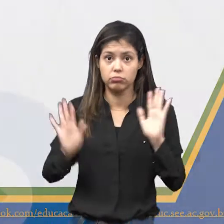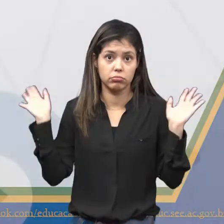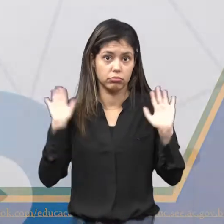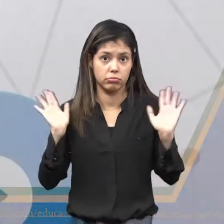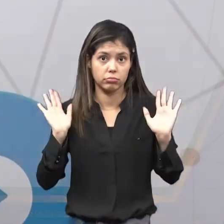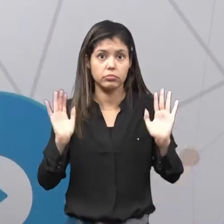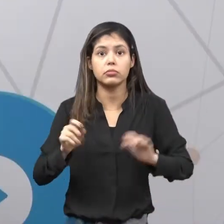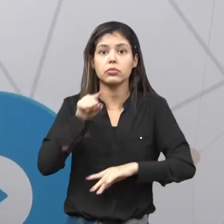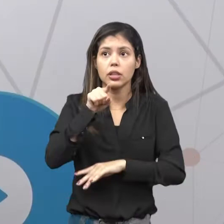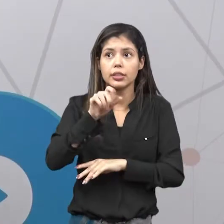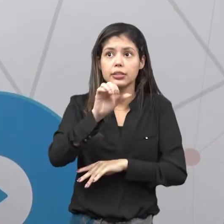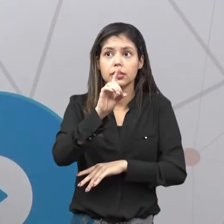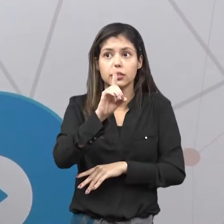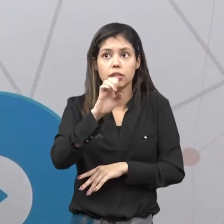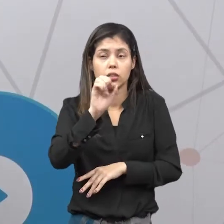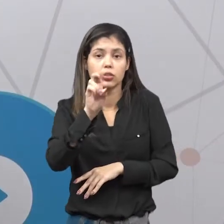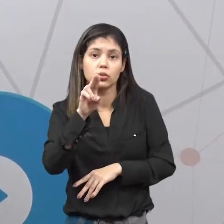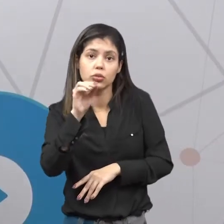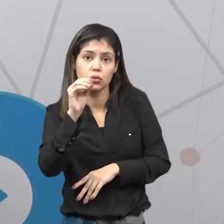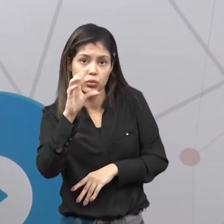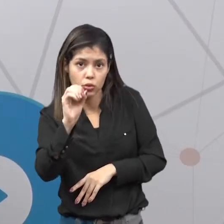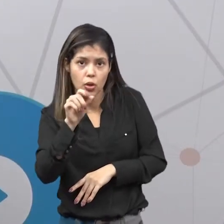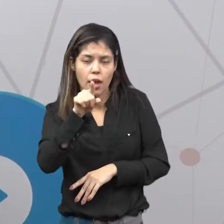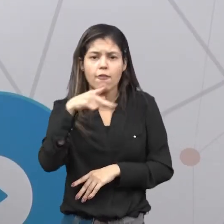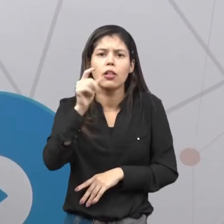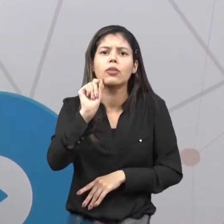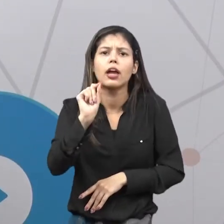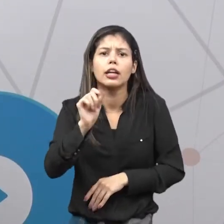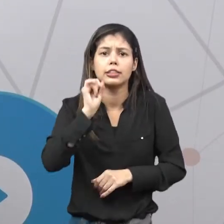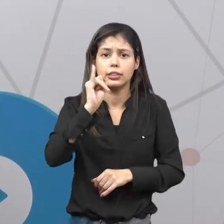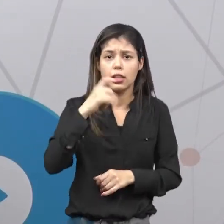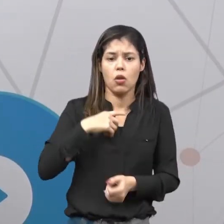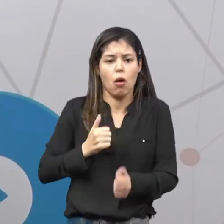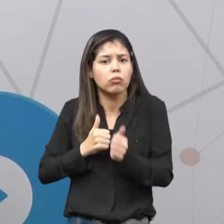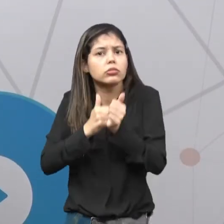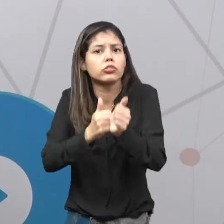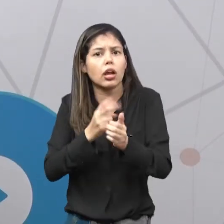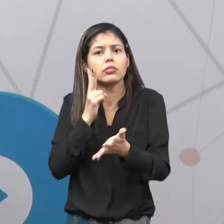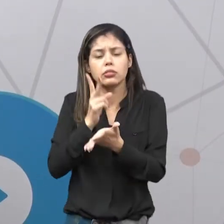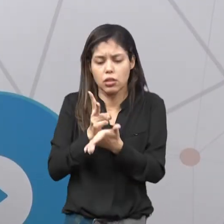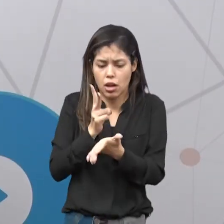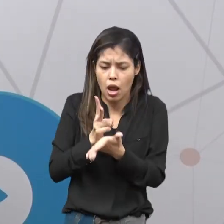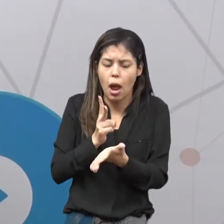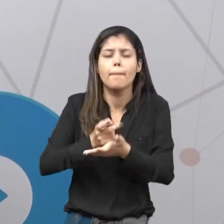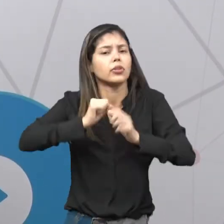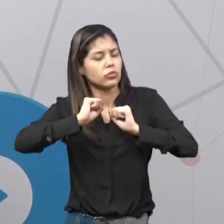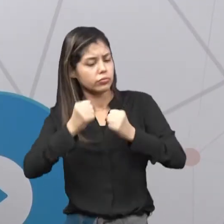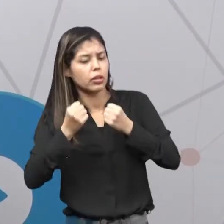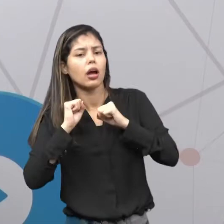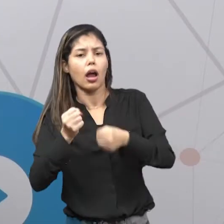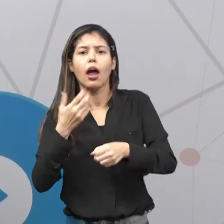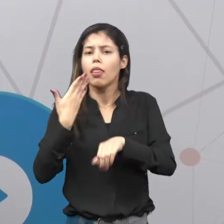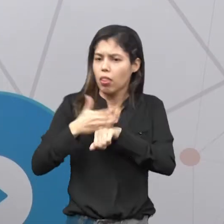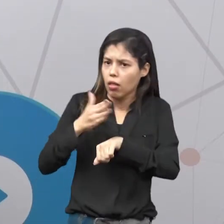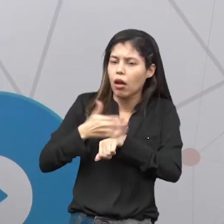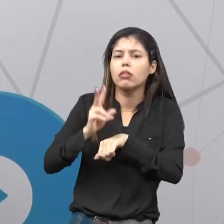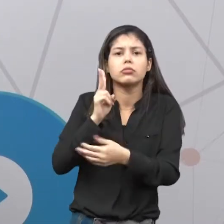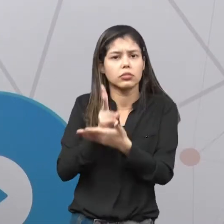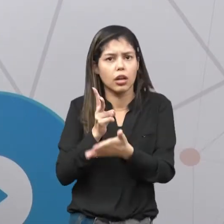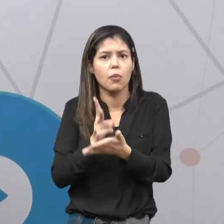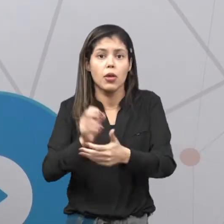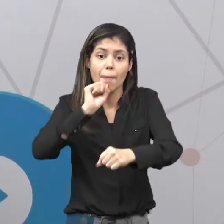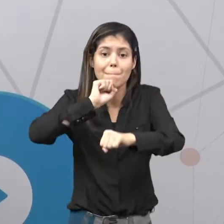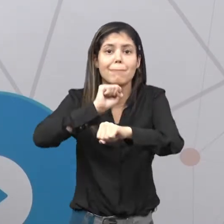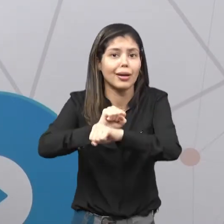Esse princípio do desuso, ele quer dizer que se você tem uma rotina de exercício, se você tem uma rotina de treinamento e